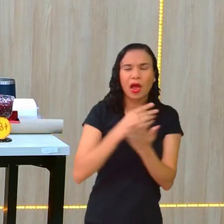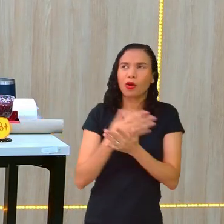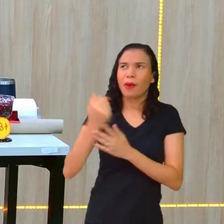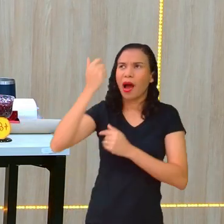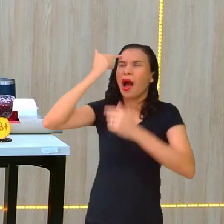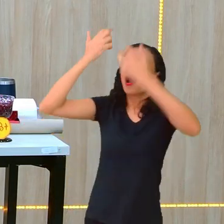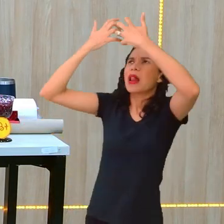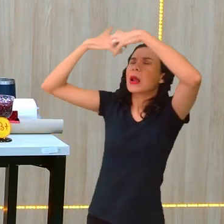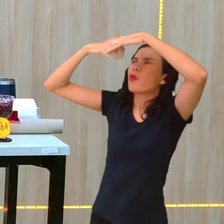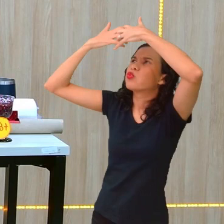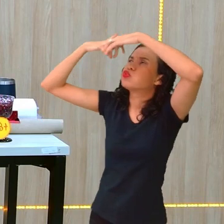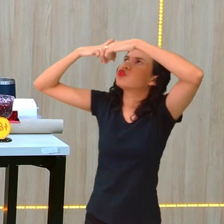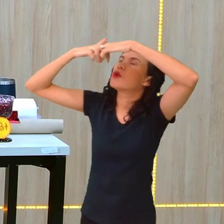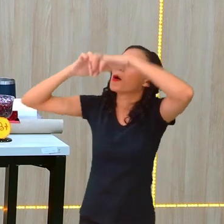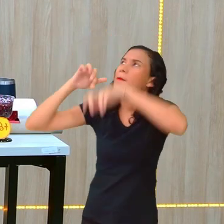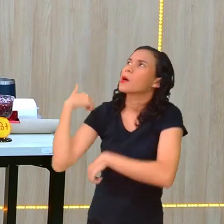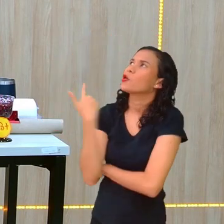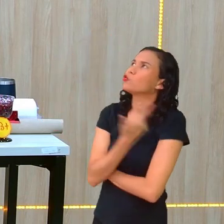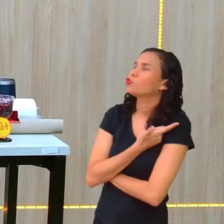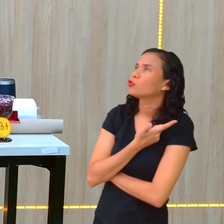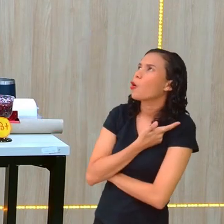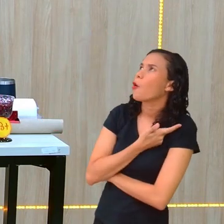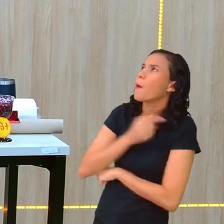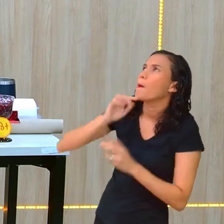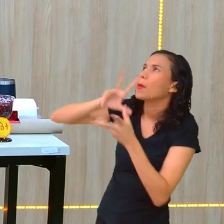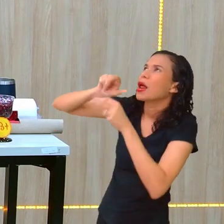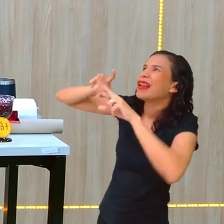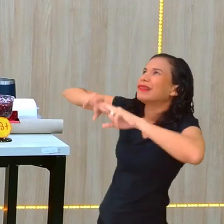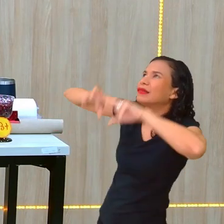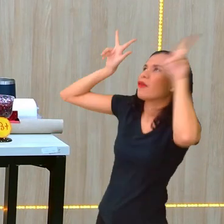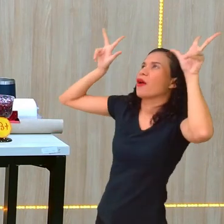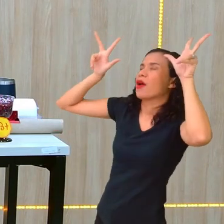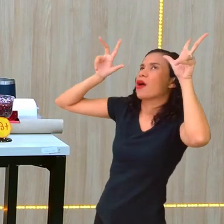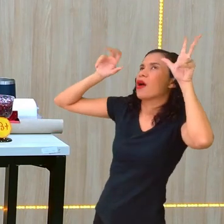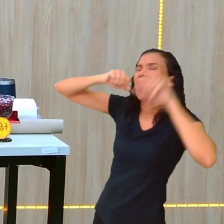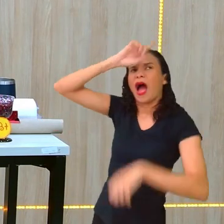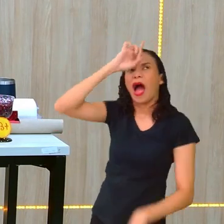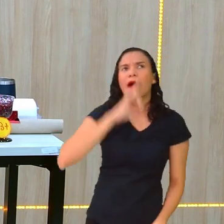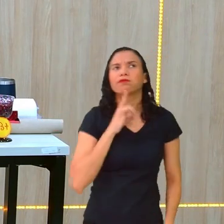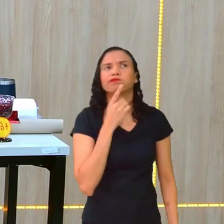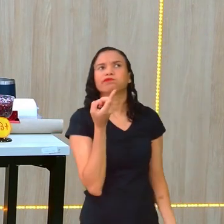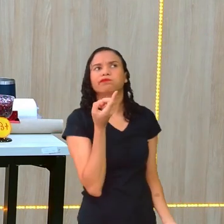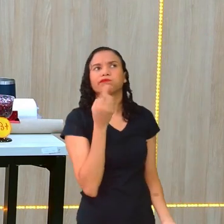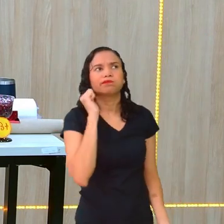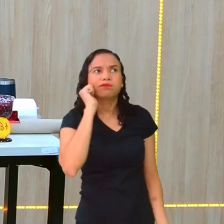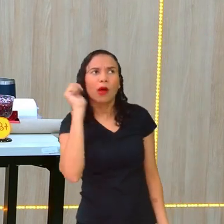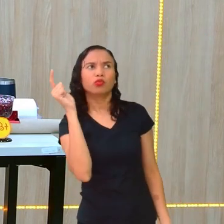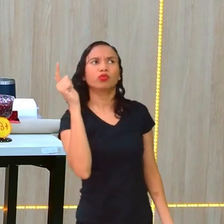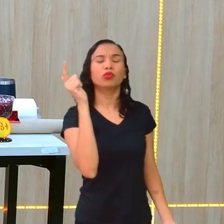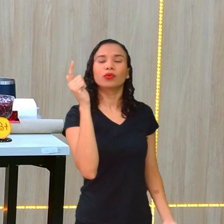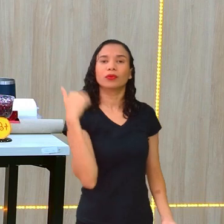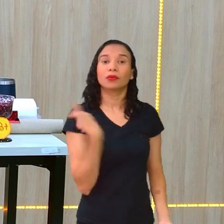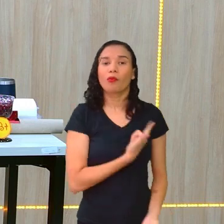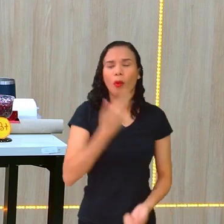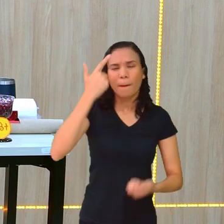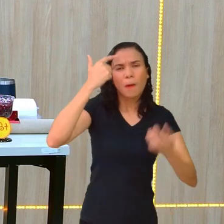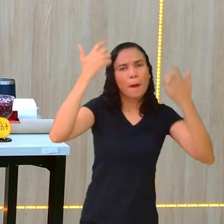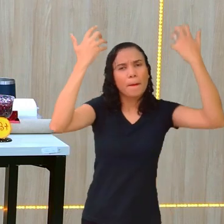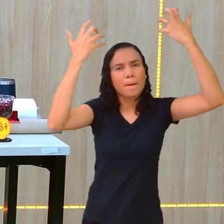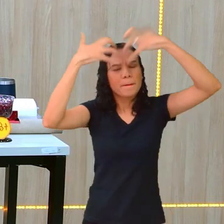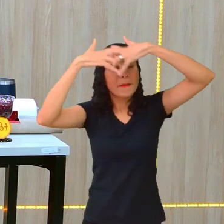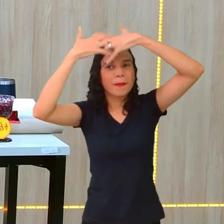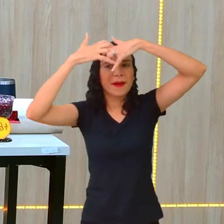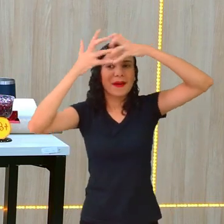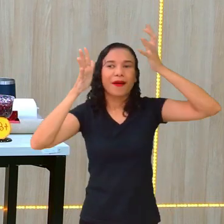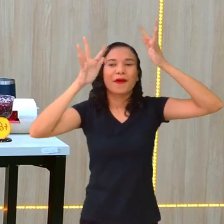a imaginar. E se fôssemos de Netuno, será que eu ia dar um lápis azul? Então ela começa a pensar. E no final,